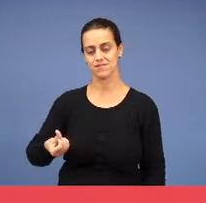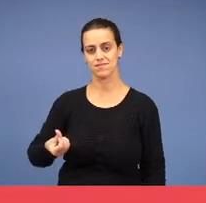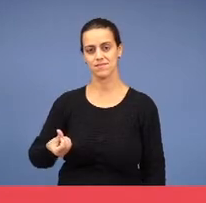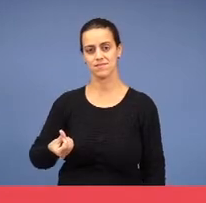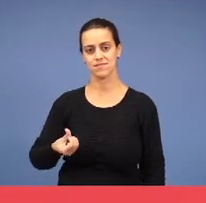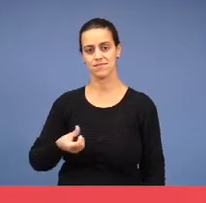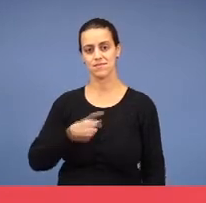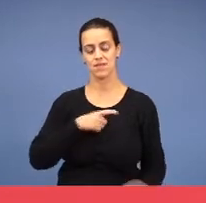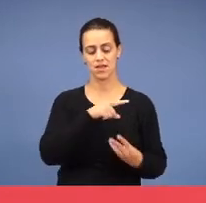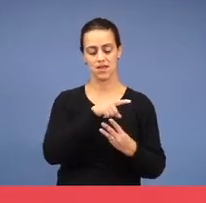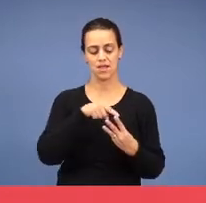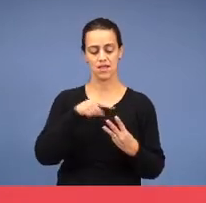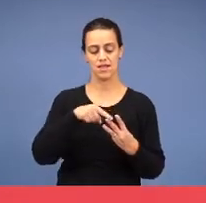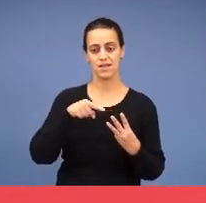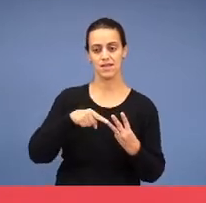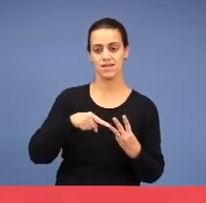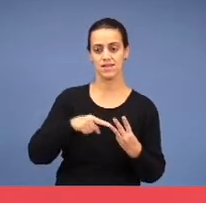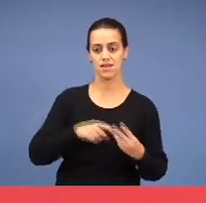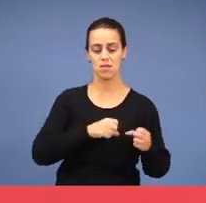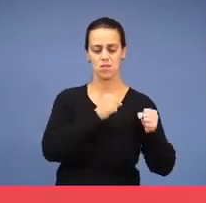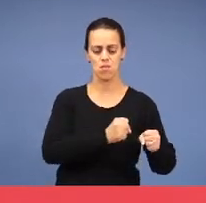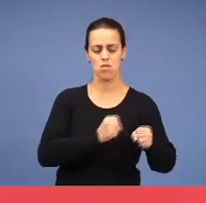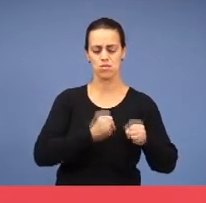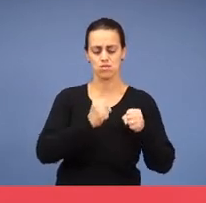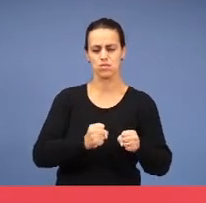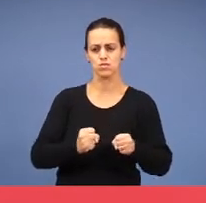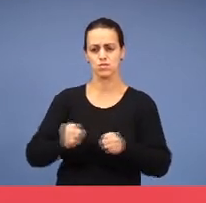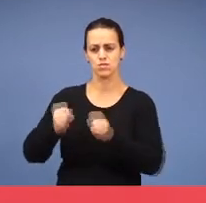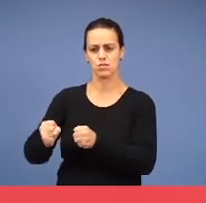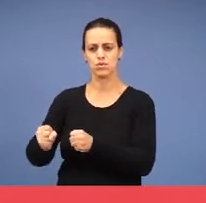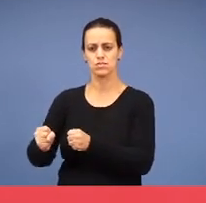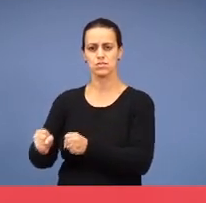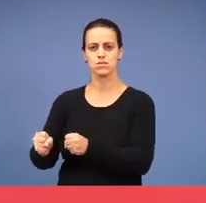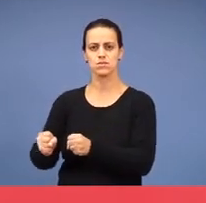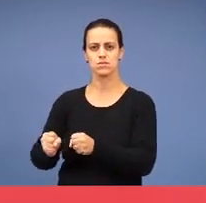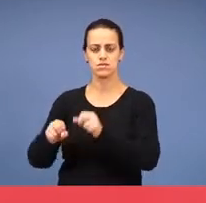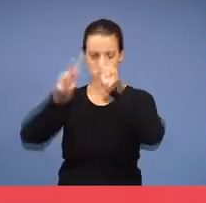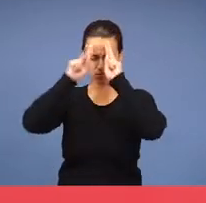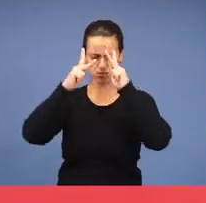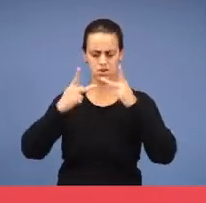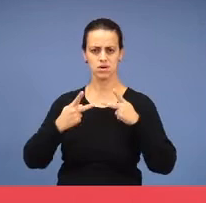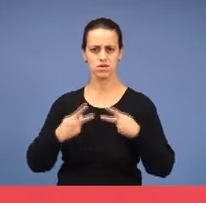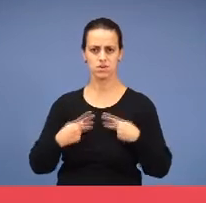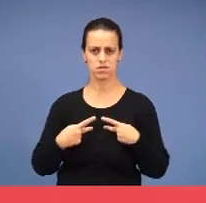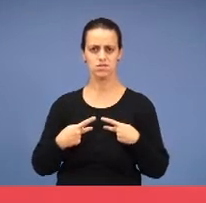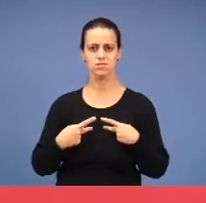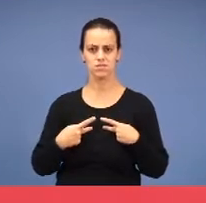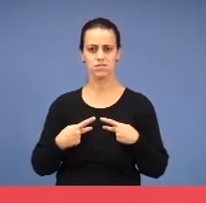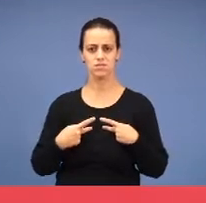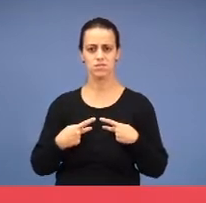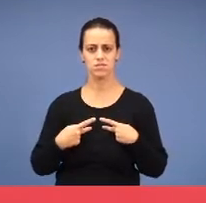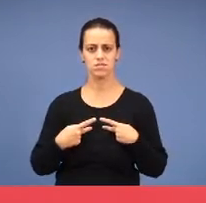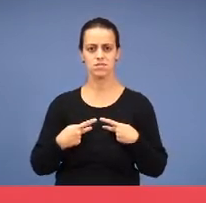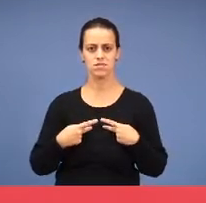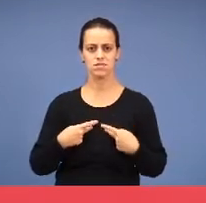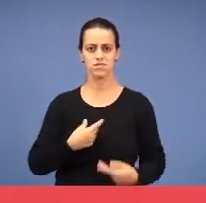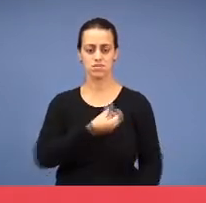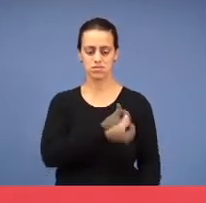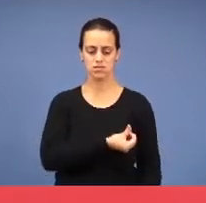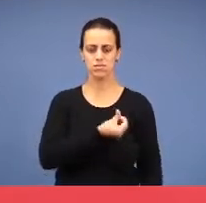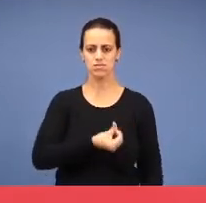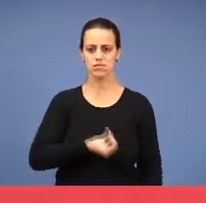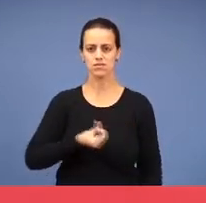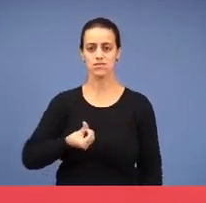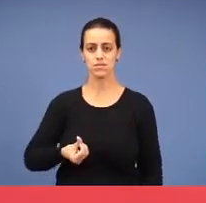três poderes, onde poderes humanos, tocados pelo adversário.